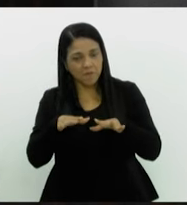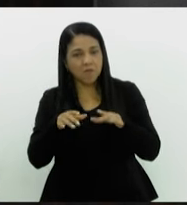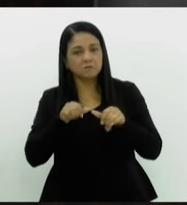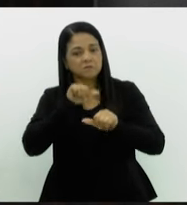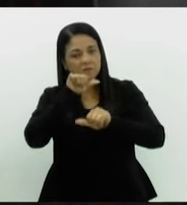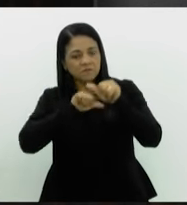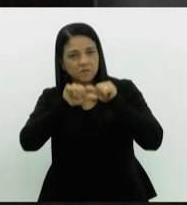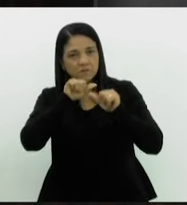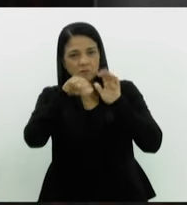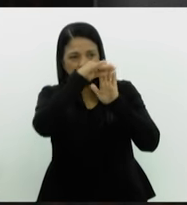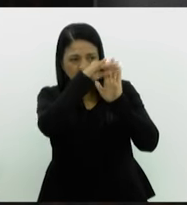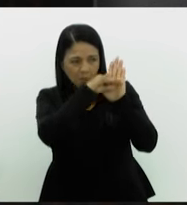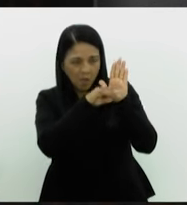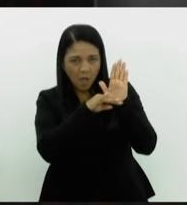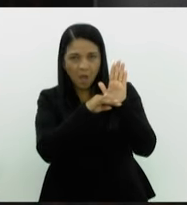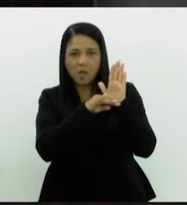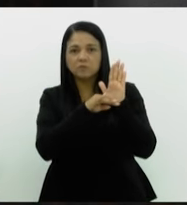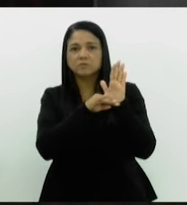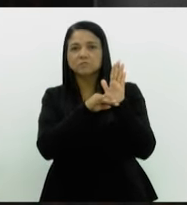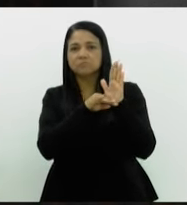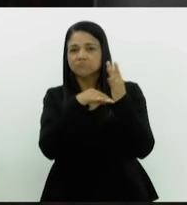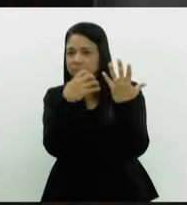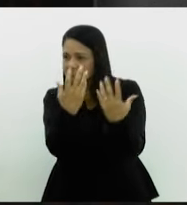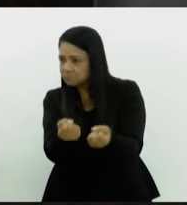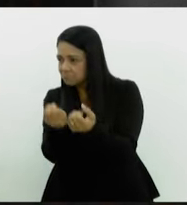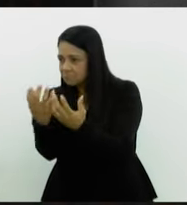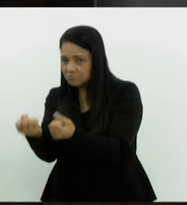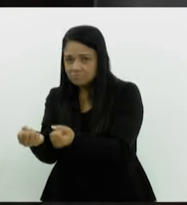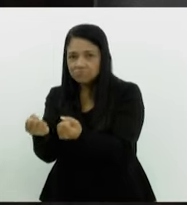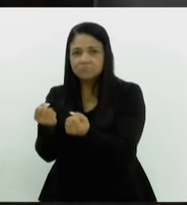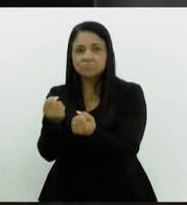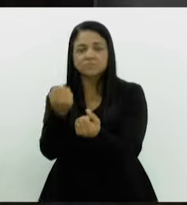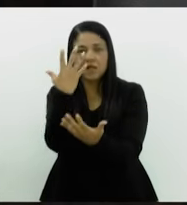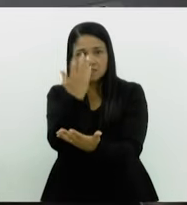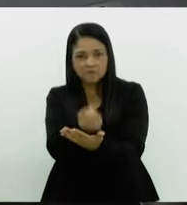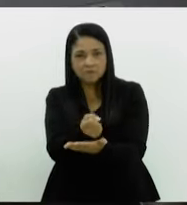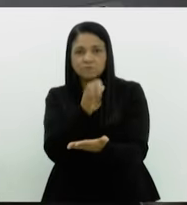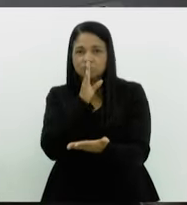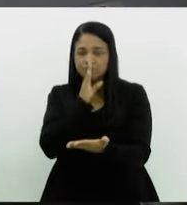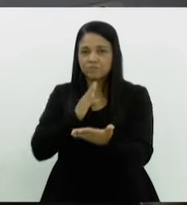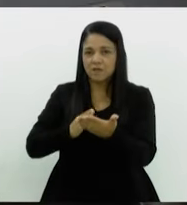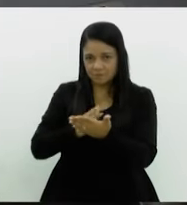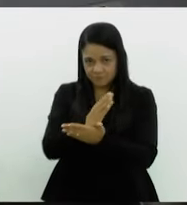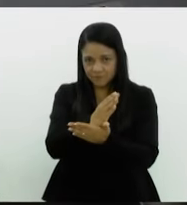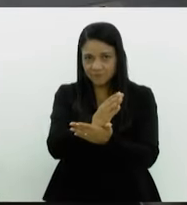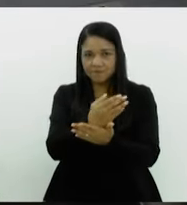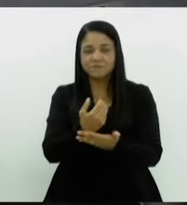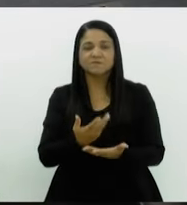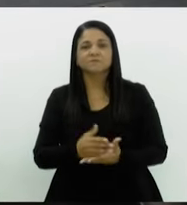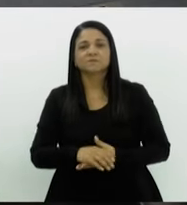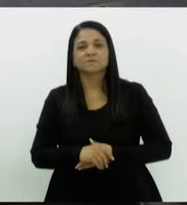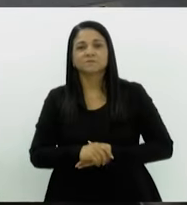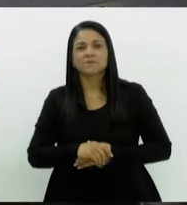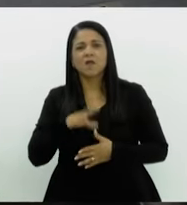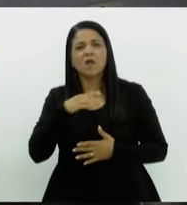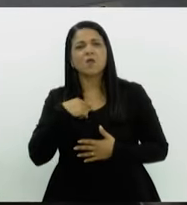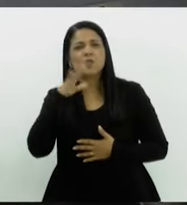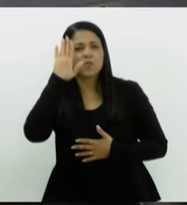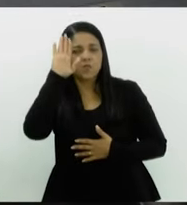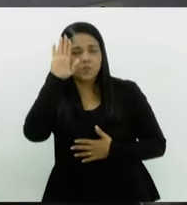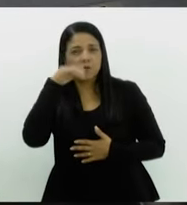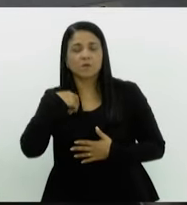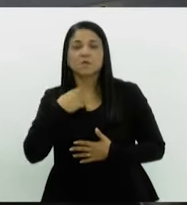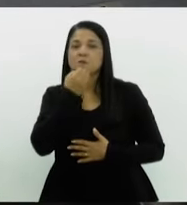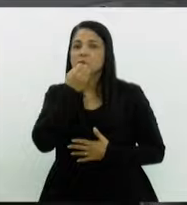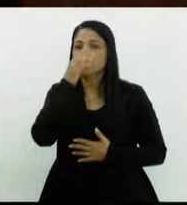de pauta para haver uma construção. Se vocês que aprovam a questão, aprovado. Mas eu queria só fazer uma observação, Tia Ju. Primeiro, boa